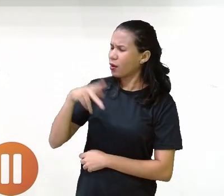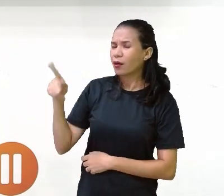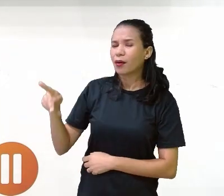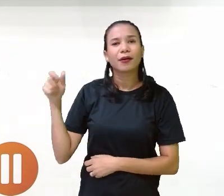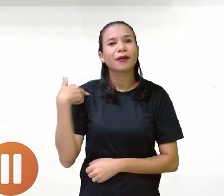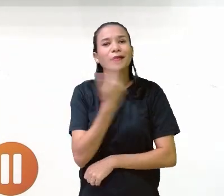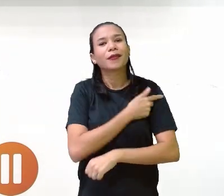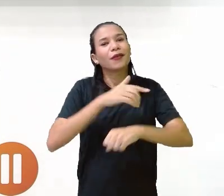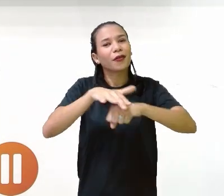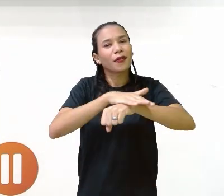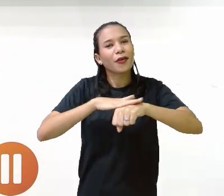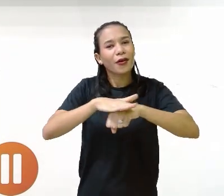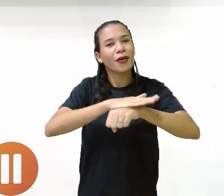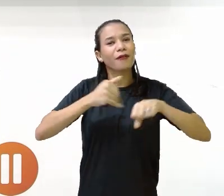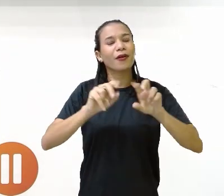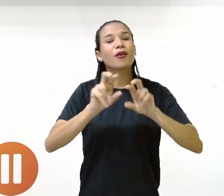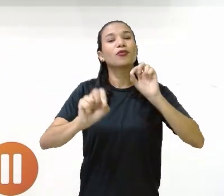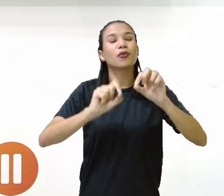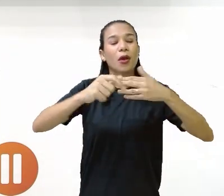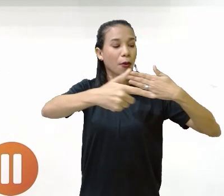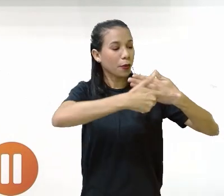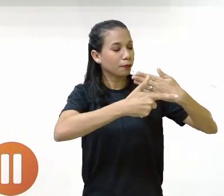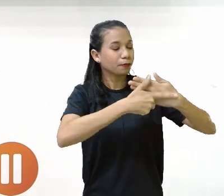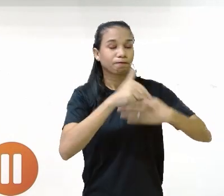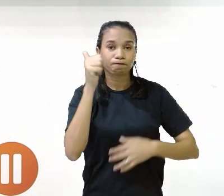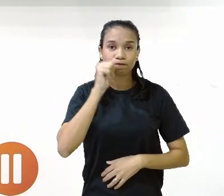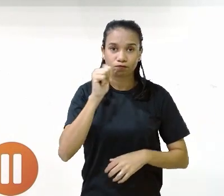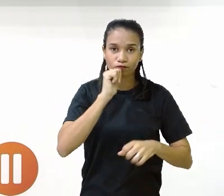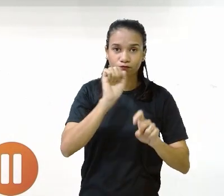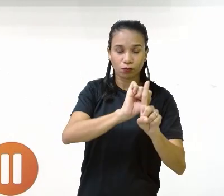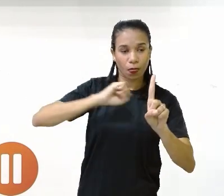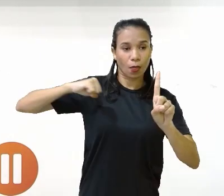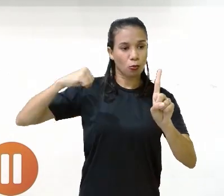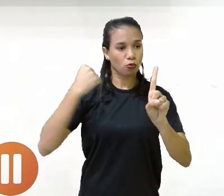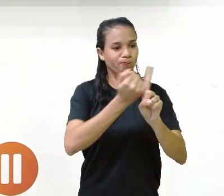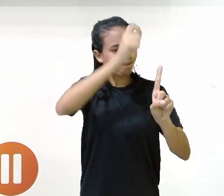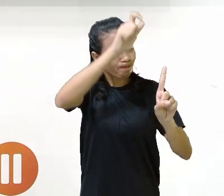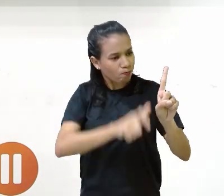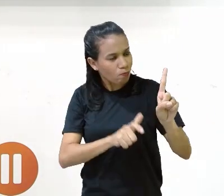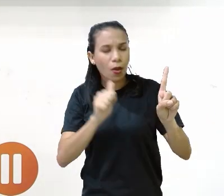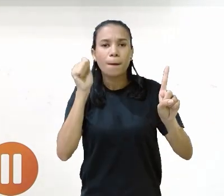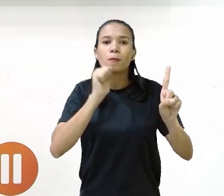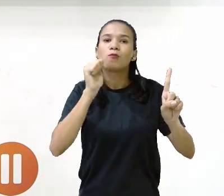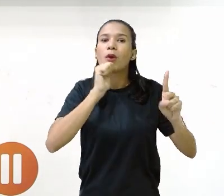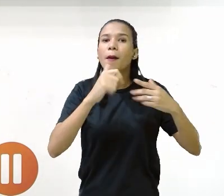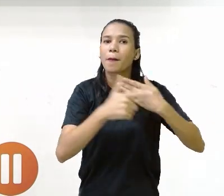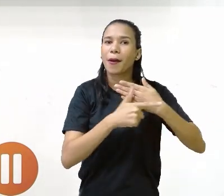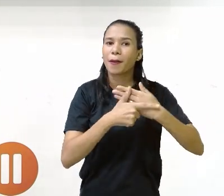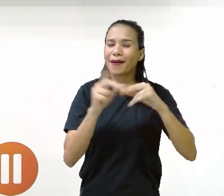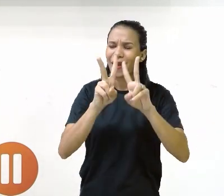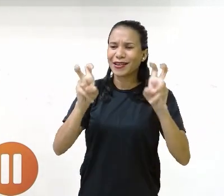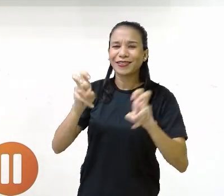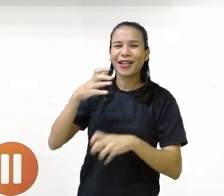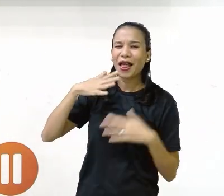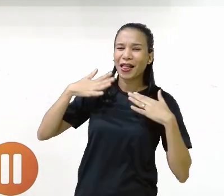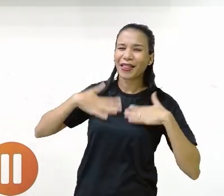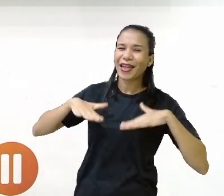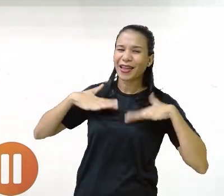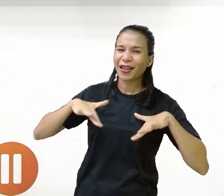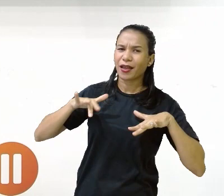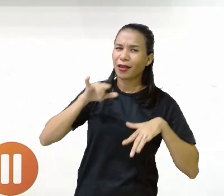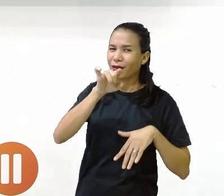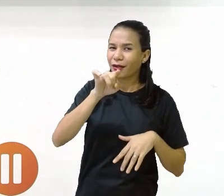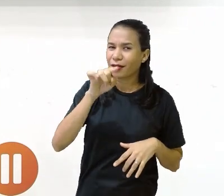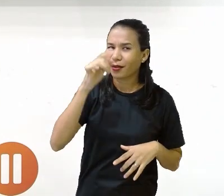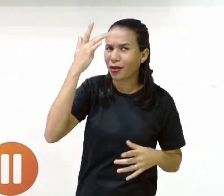vai conversar um pouco sobre o papel da mulher na sociedade, tá? Assunto tranquilinho, né? Te